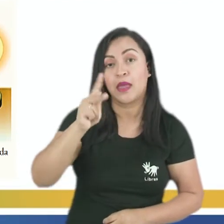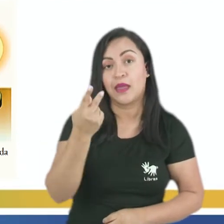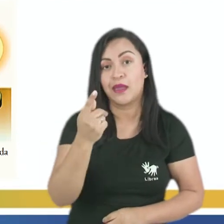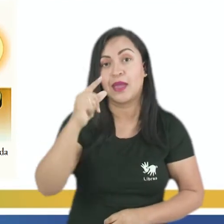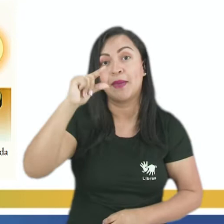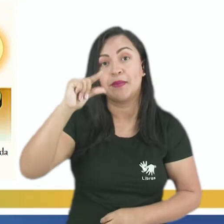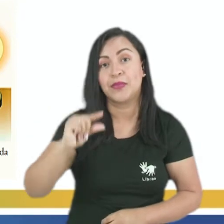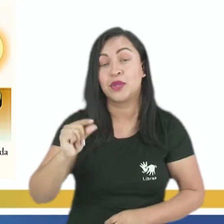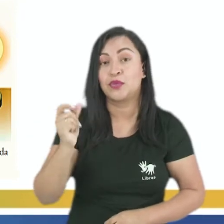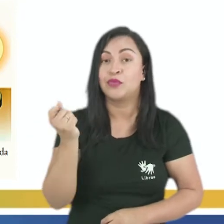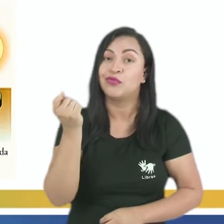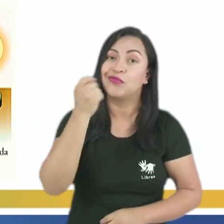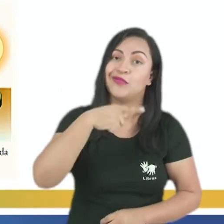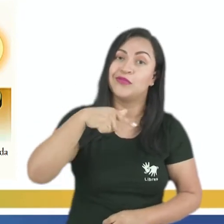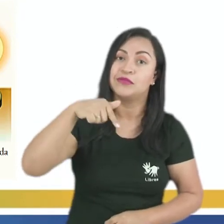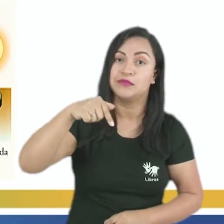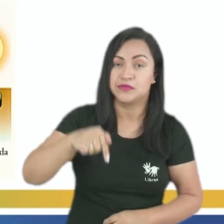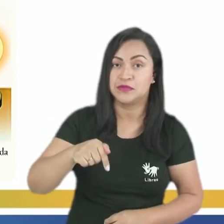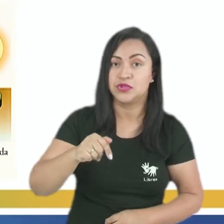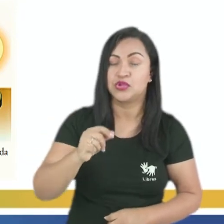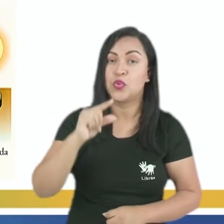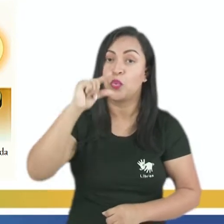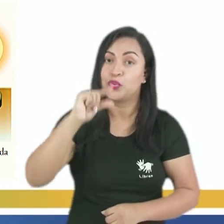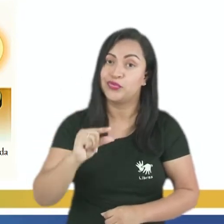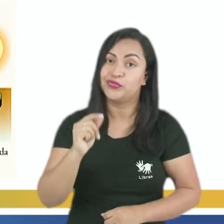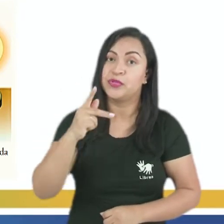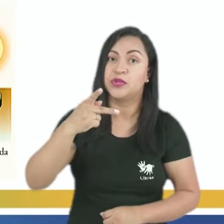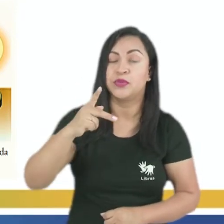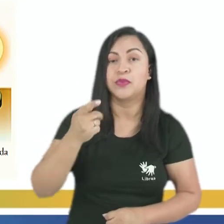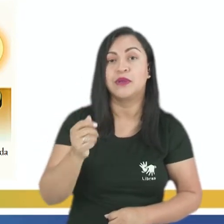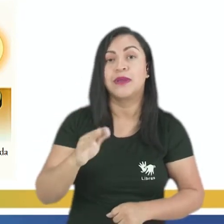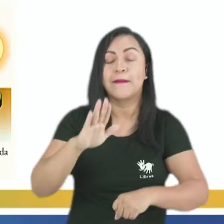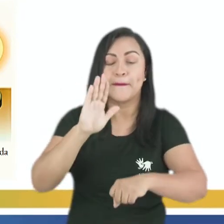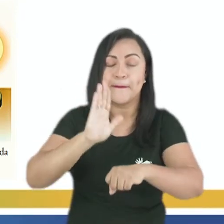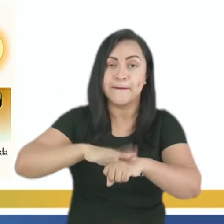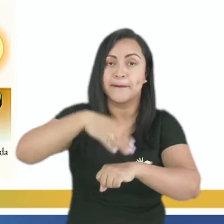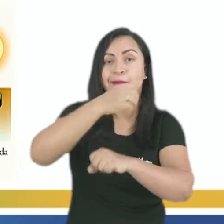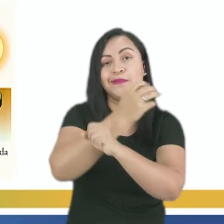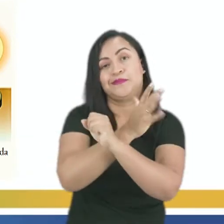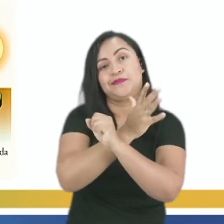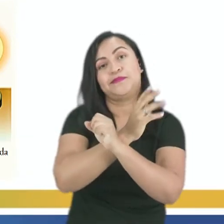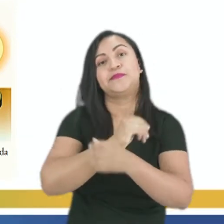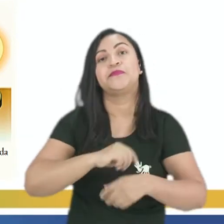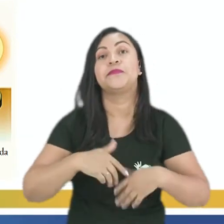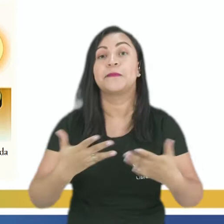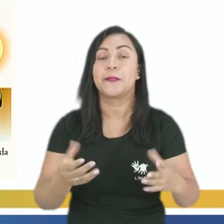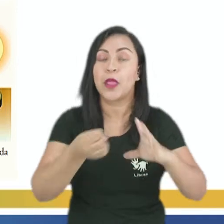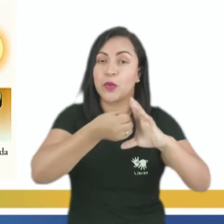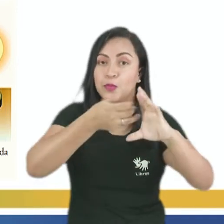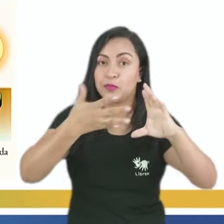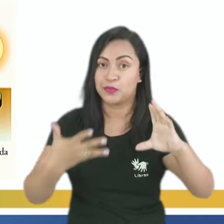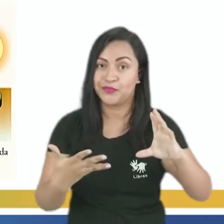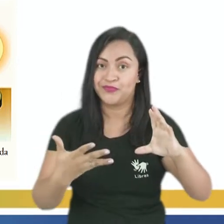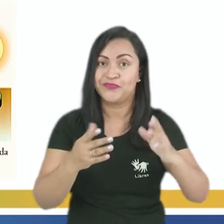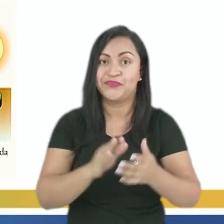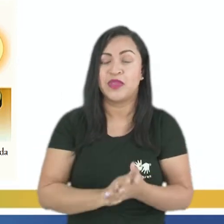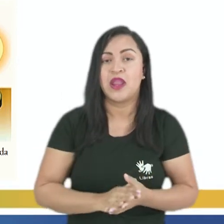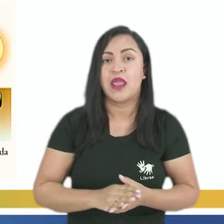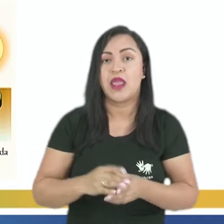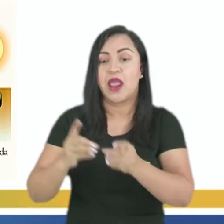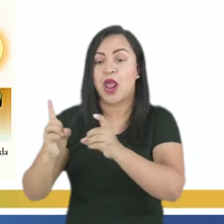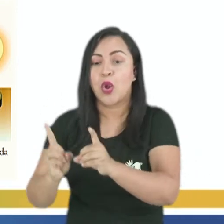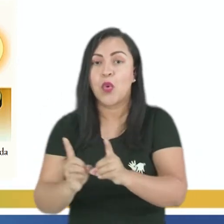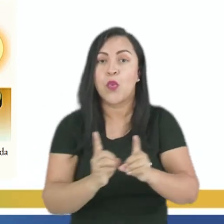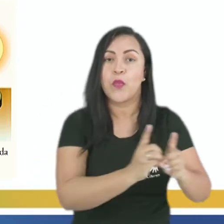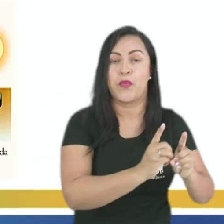quanto menor o pH, mais ácido é uma solução, tá? E a última característica é com relação à condução de